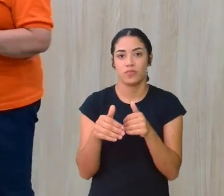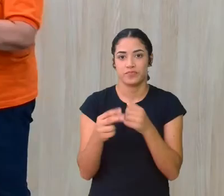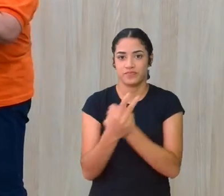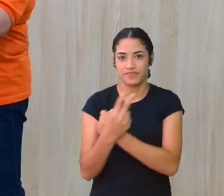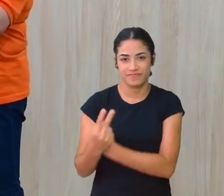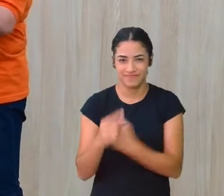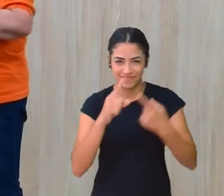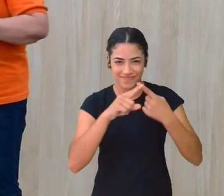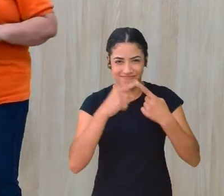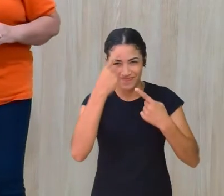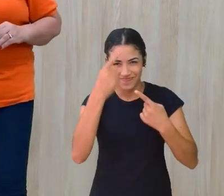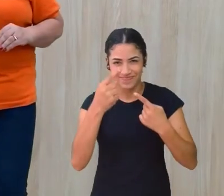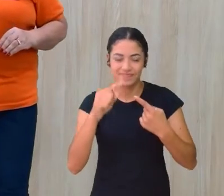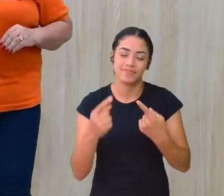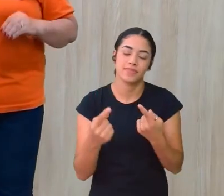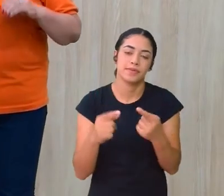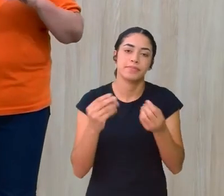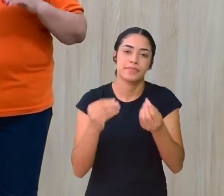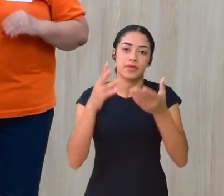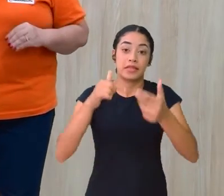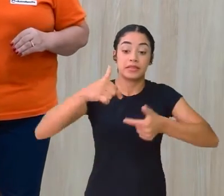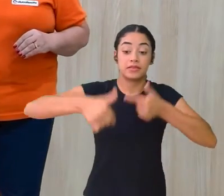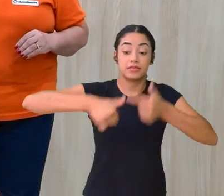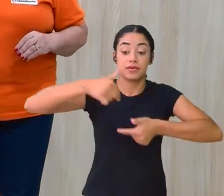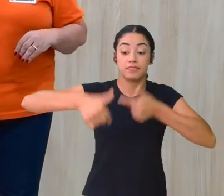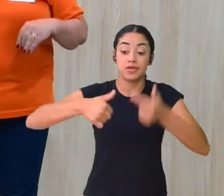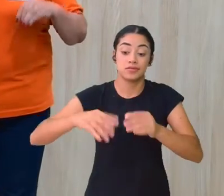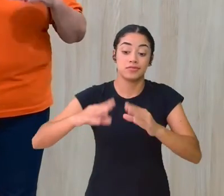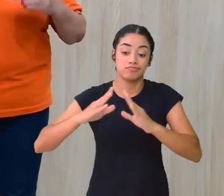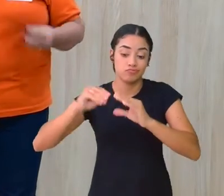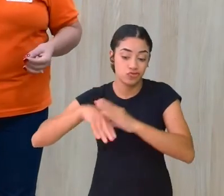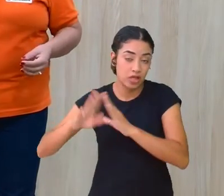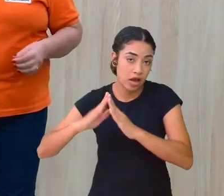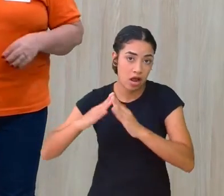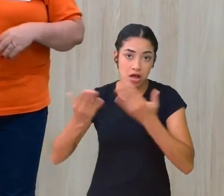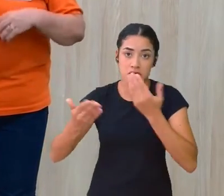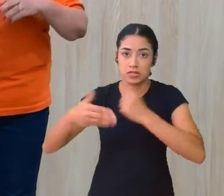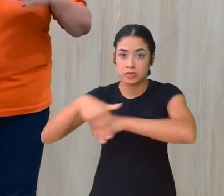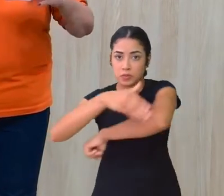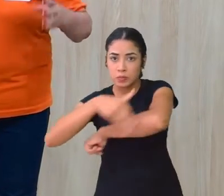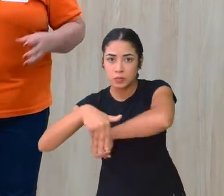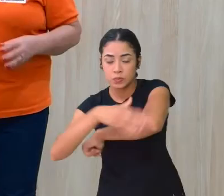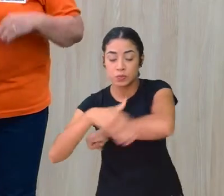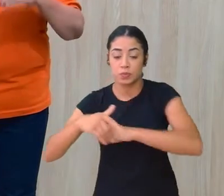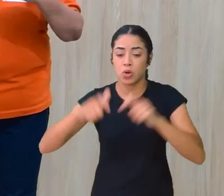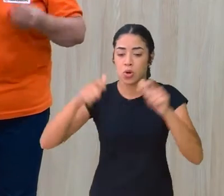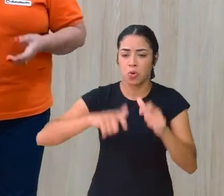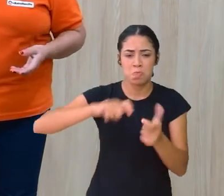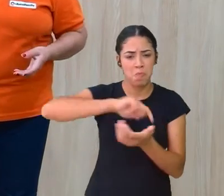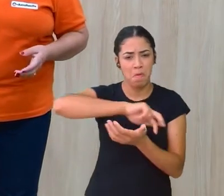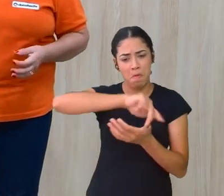elétricos para o trabalho aí na nossa casa, na rua, em locais